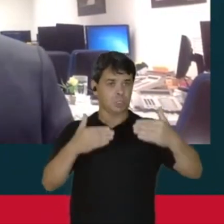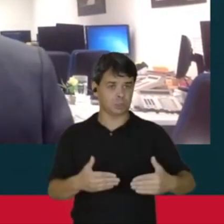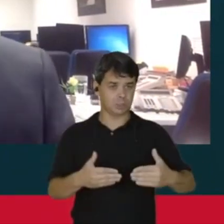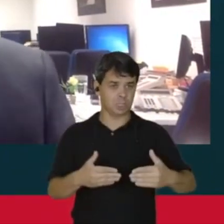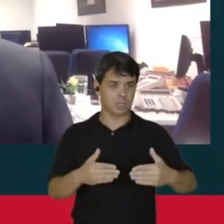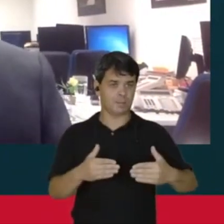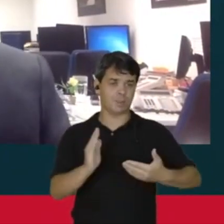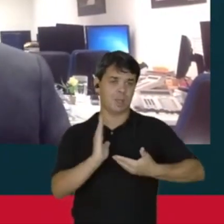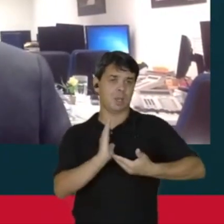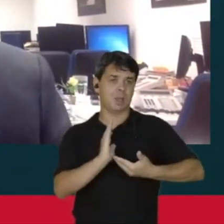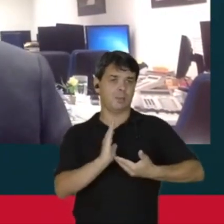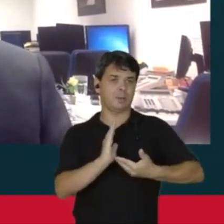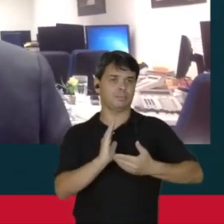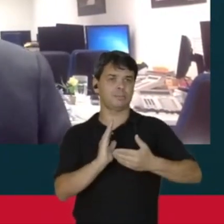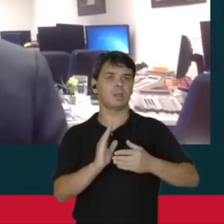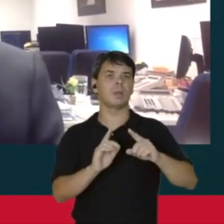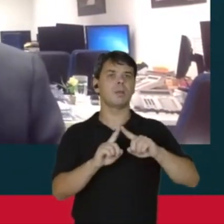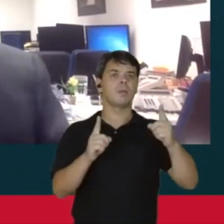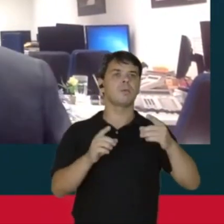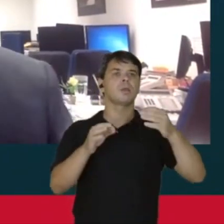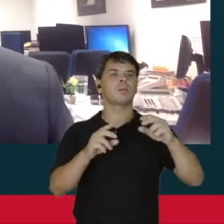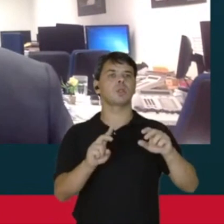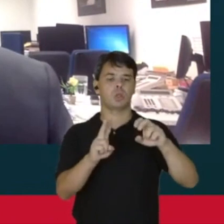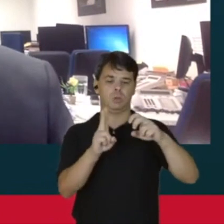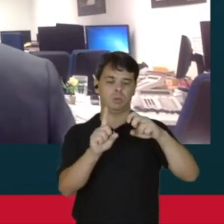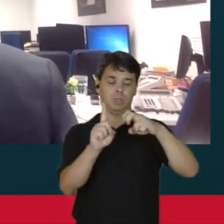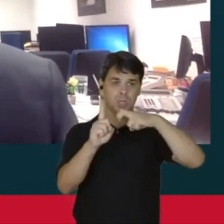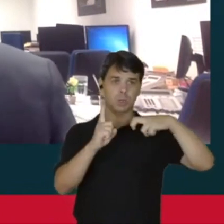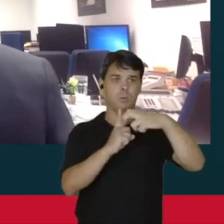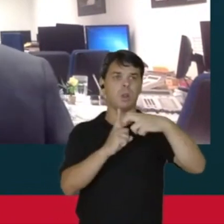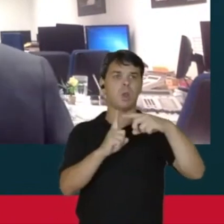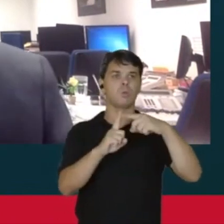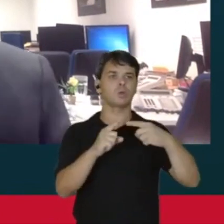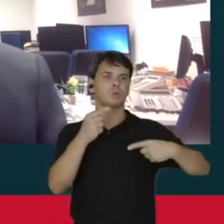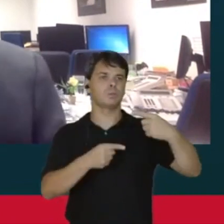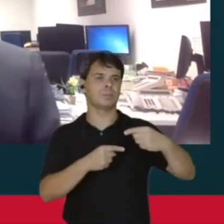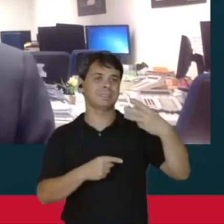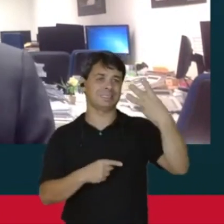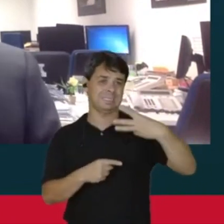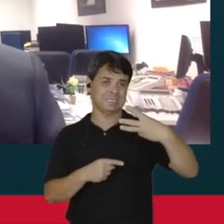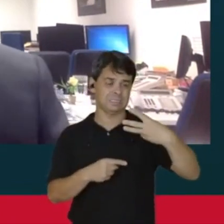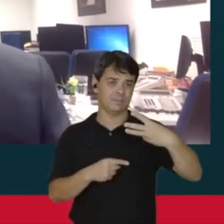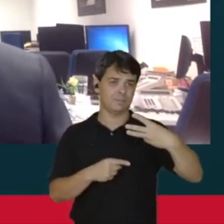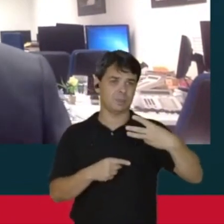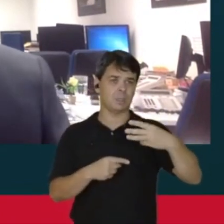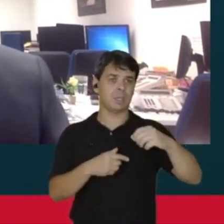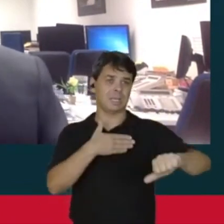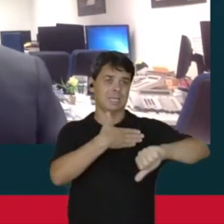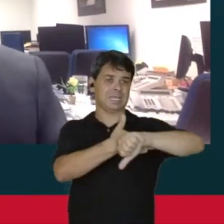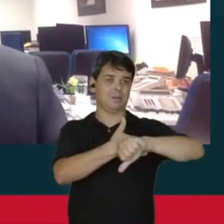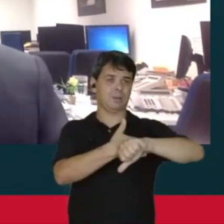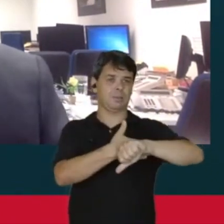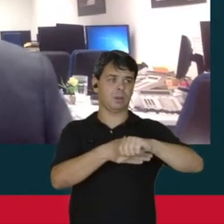também vai responder perante o Tribunal Penal Internacional por ter cometido 3 crimes contra a humanidade: o extermínio